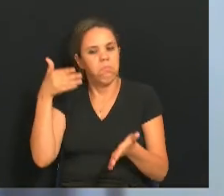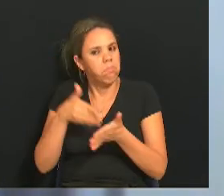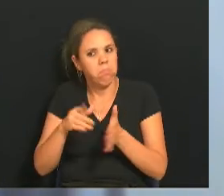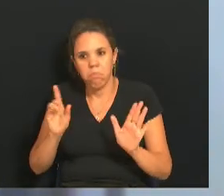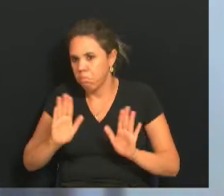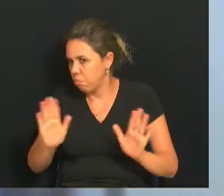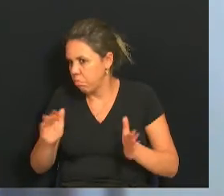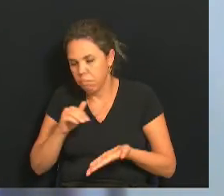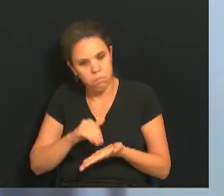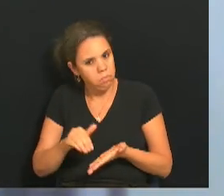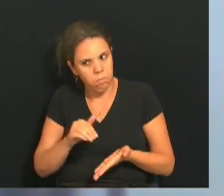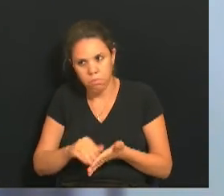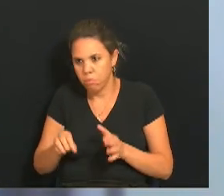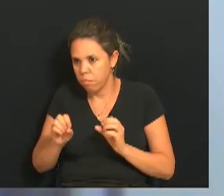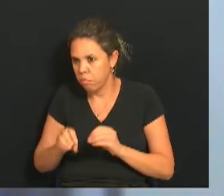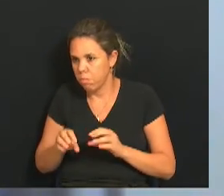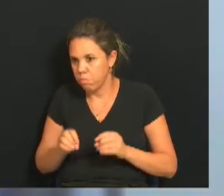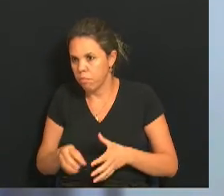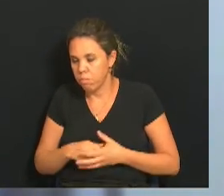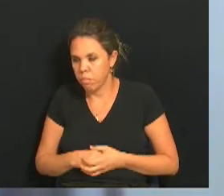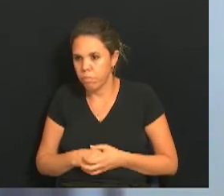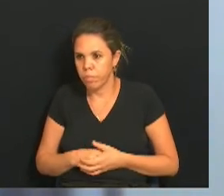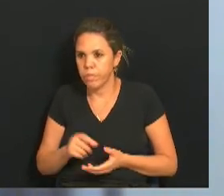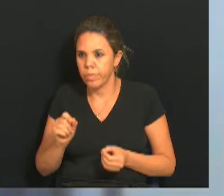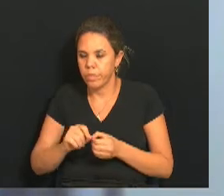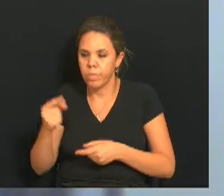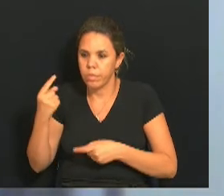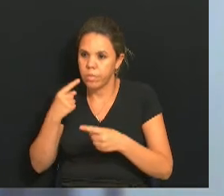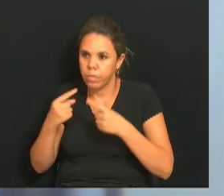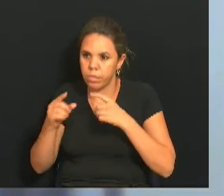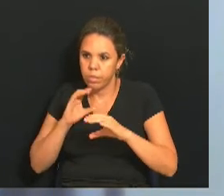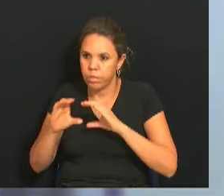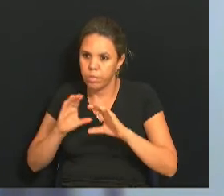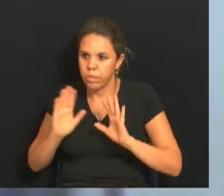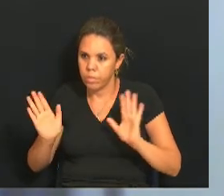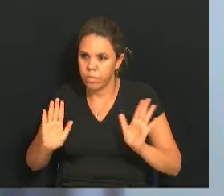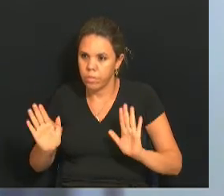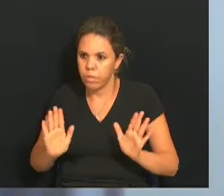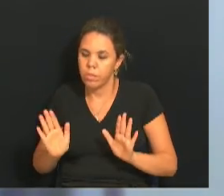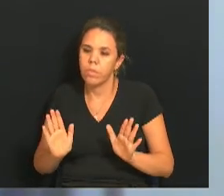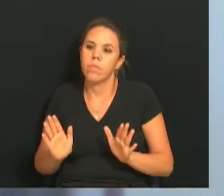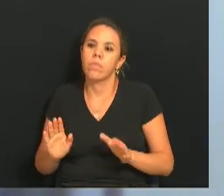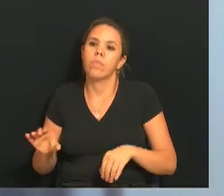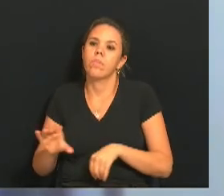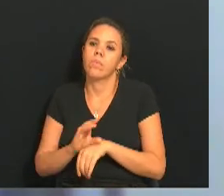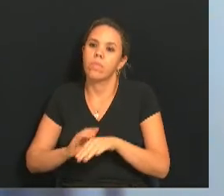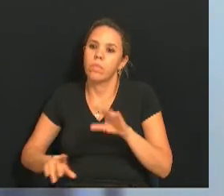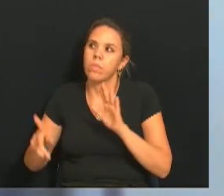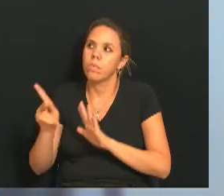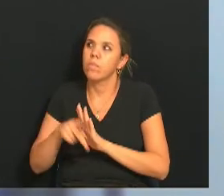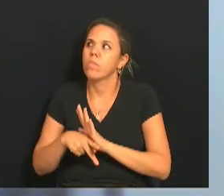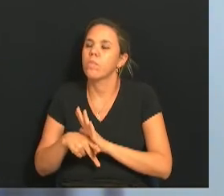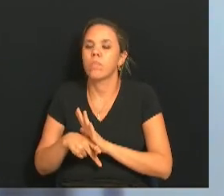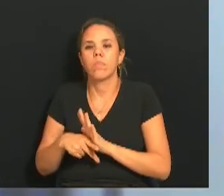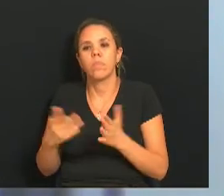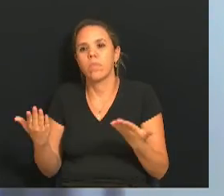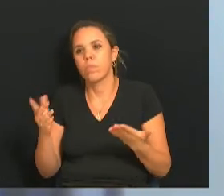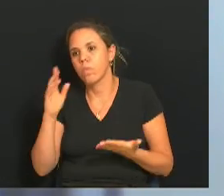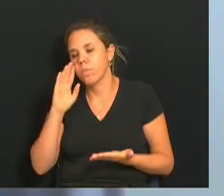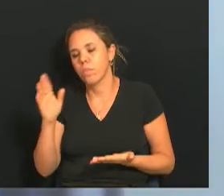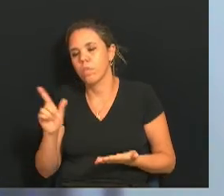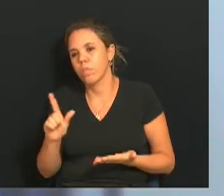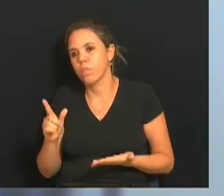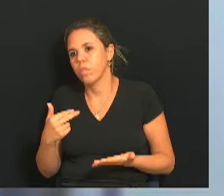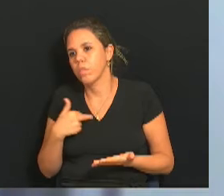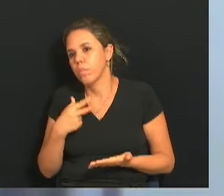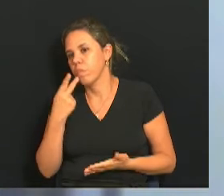de Educação em fazer o diálogo para a constituição do projeto. Evidentemente que eu não posso falar pela